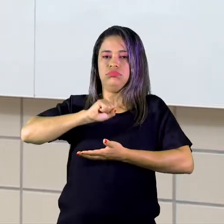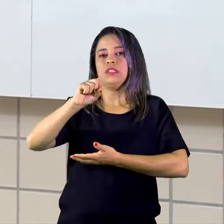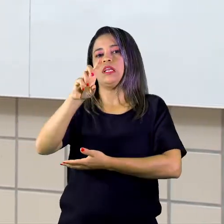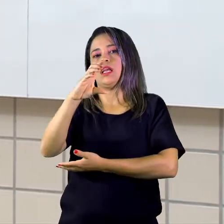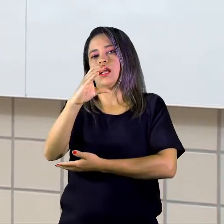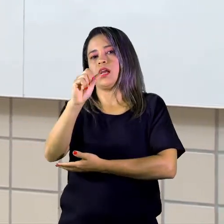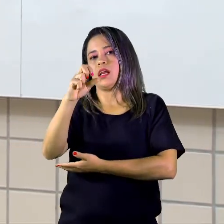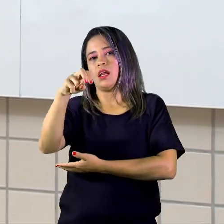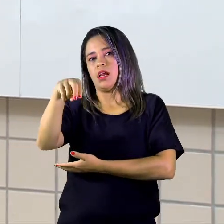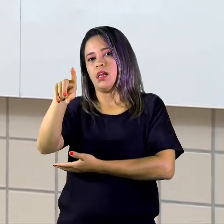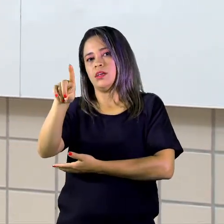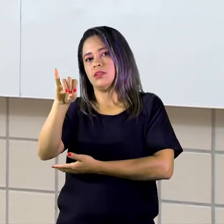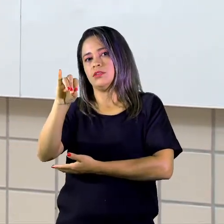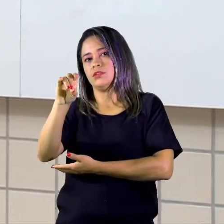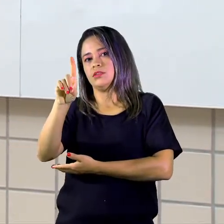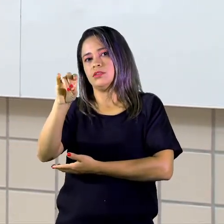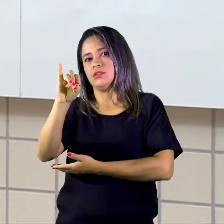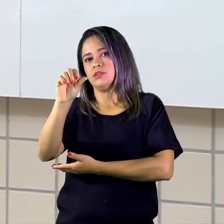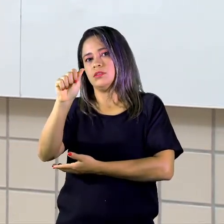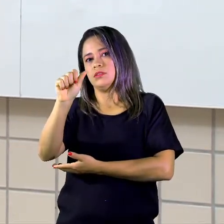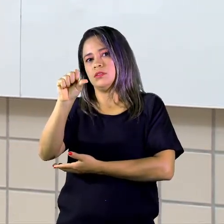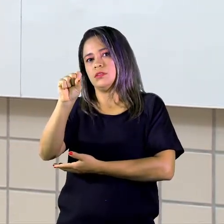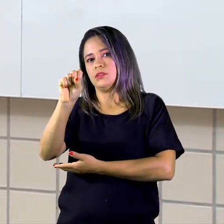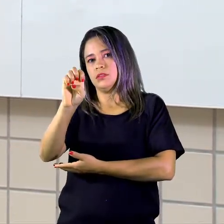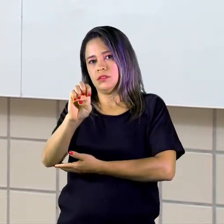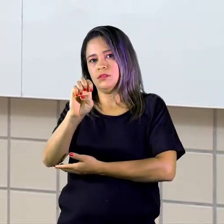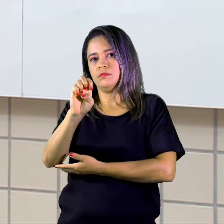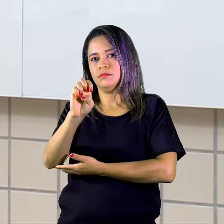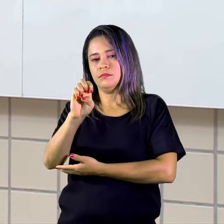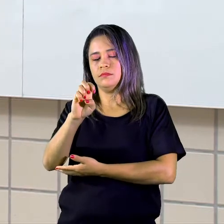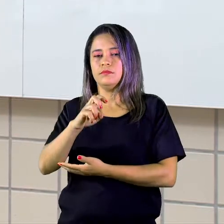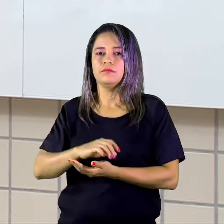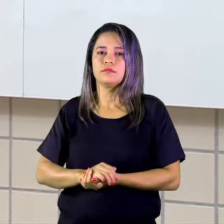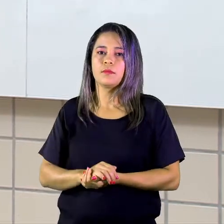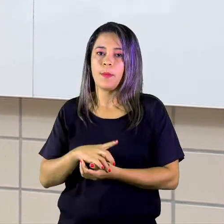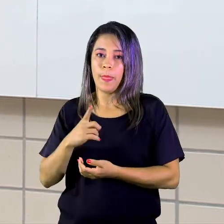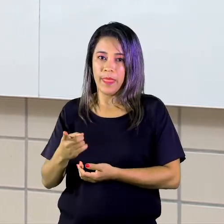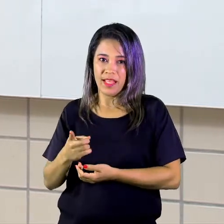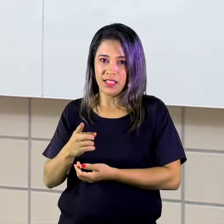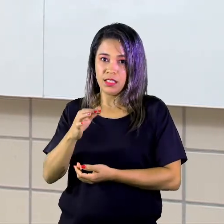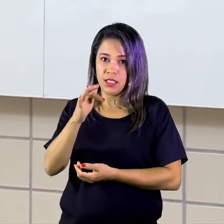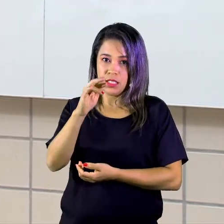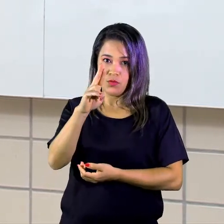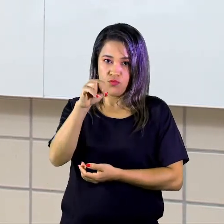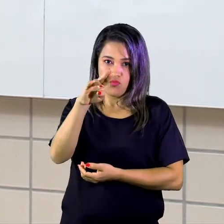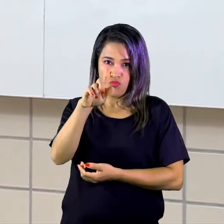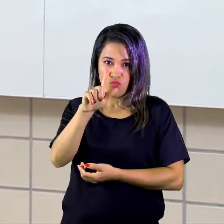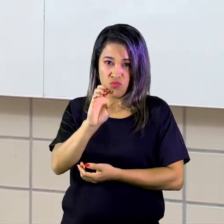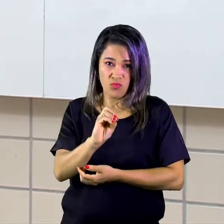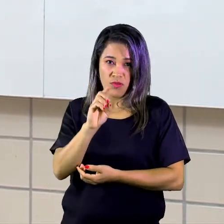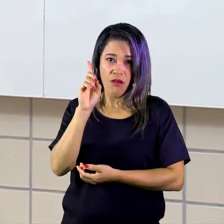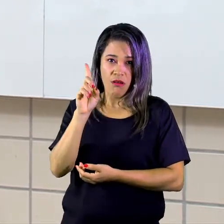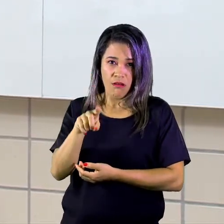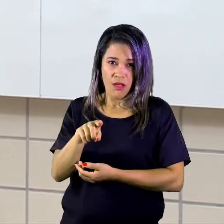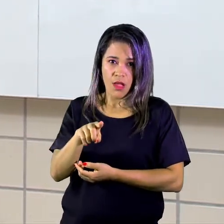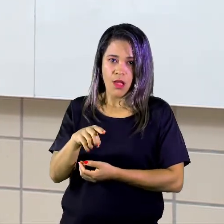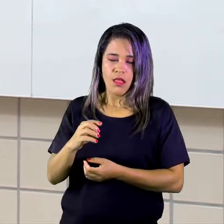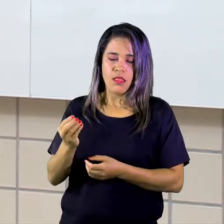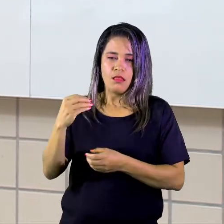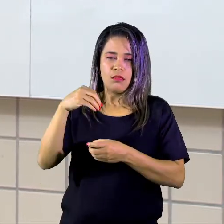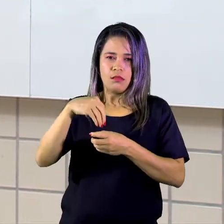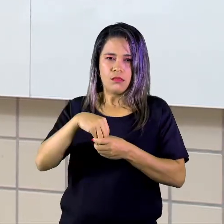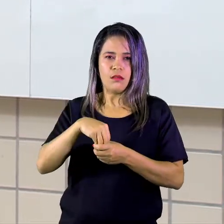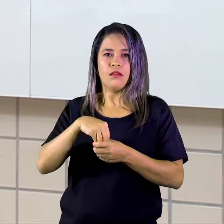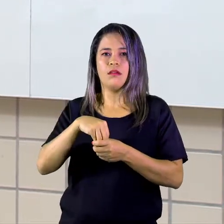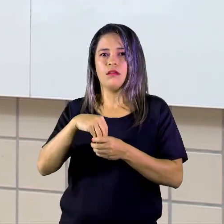candidíase é causada por um fungo chamado Candida albicans e esse fungo ele faz parte da nossa microbiota, ele